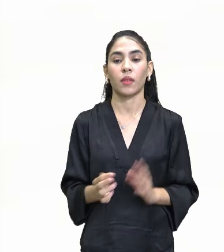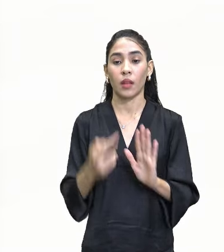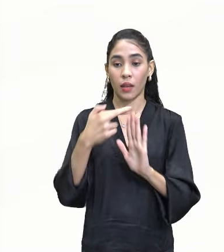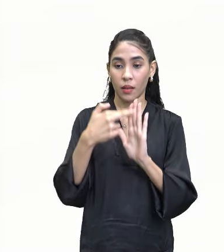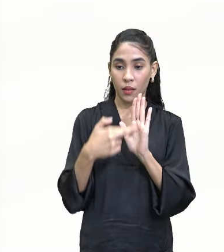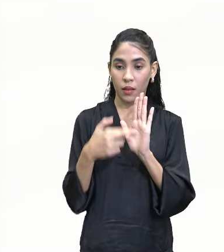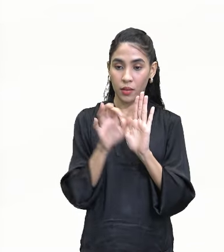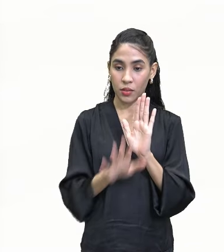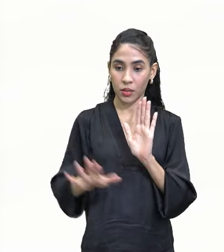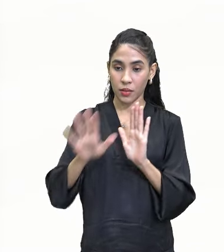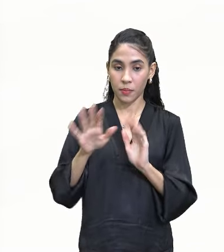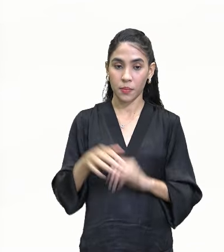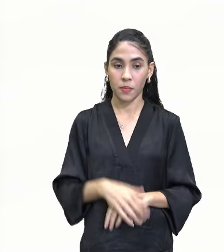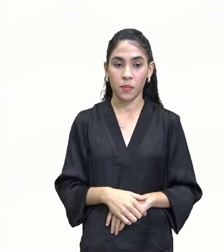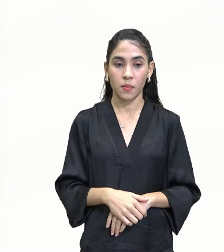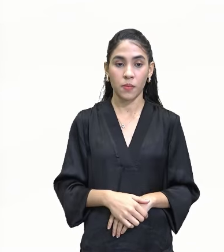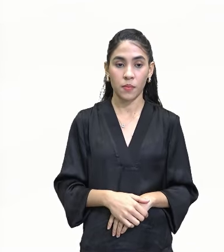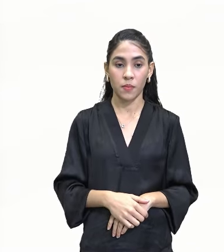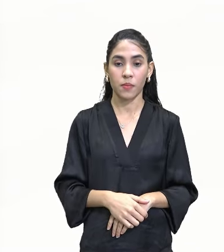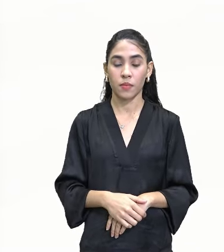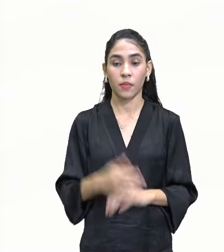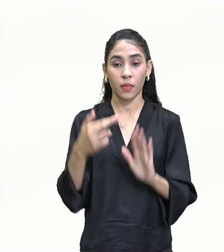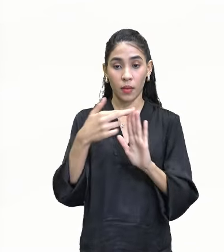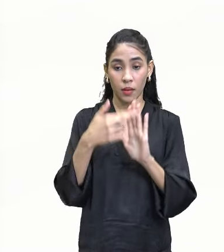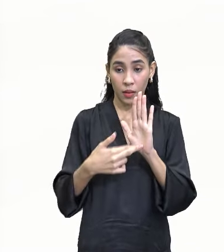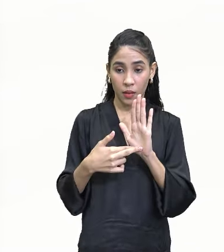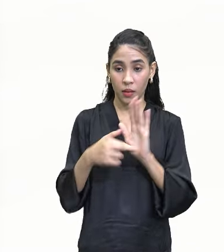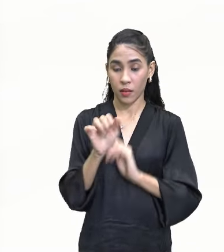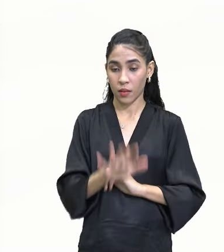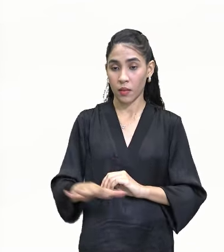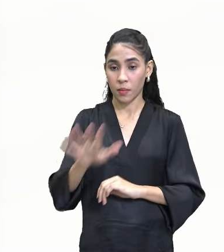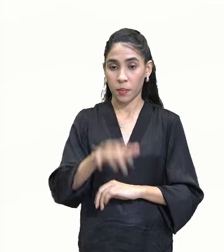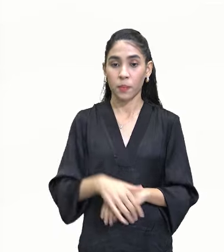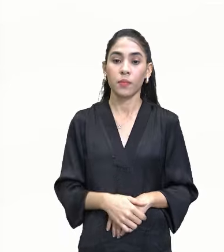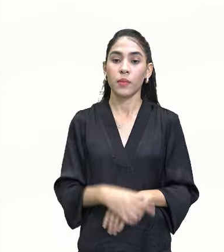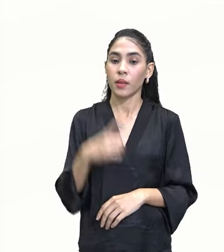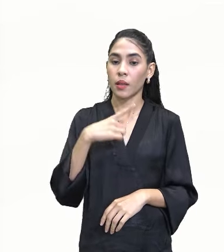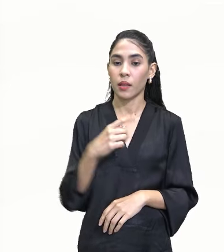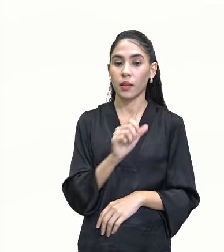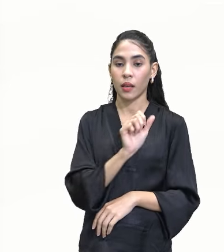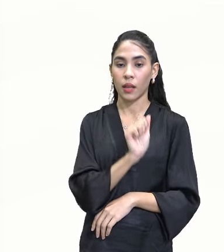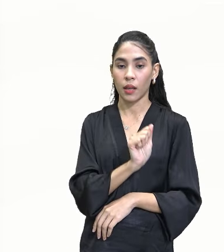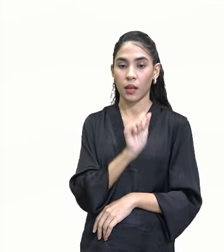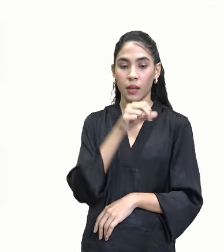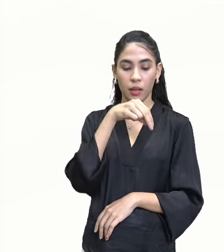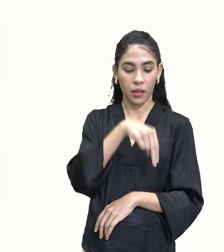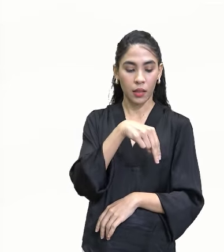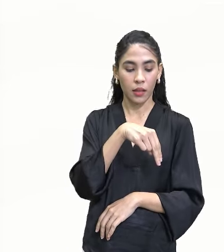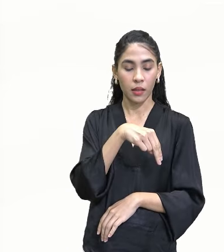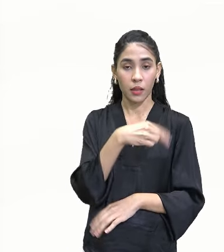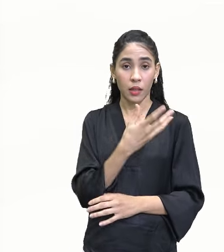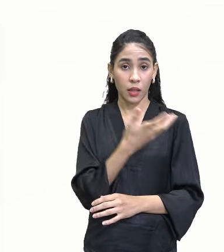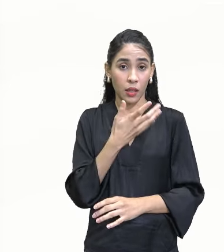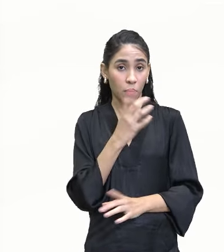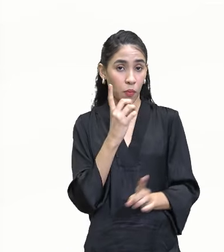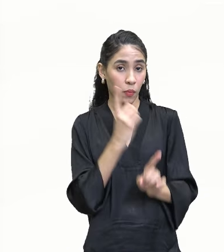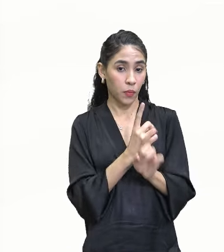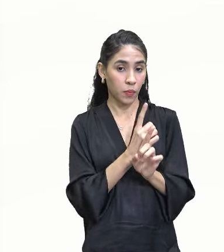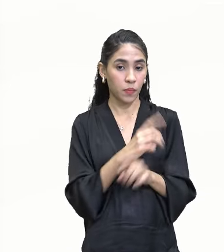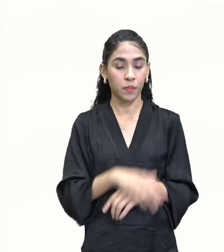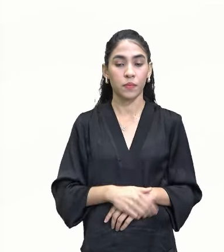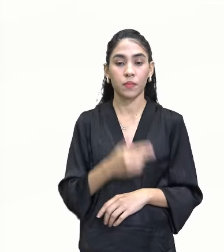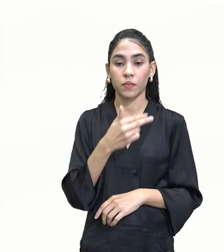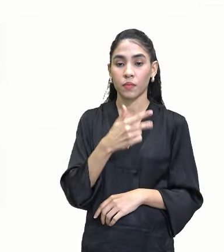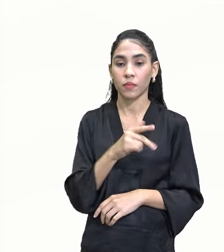geral, certo? Porque no termo geral, eu tenho a N que é o termo que eu quero encontrar, vai